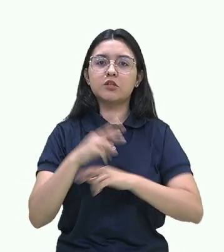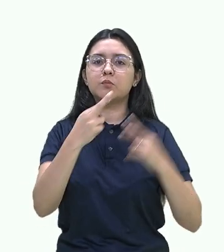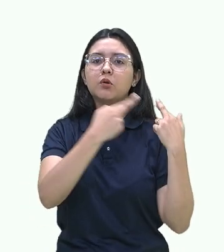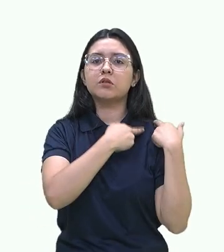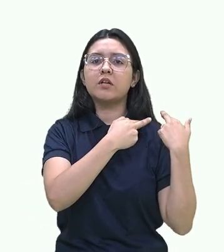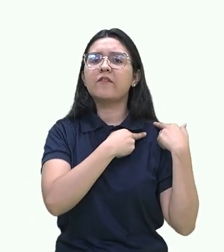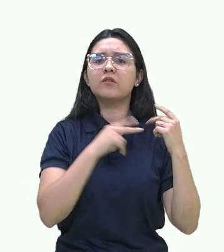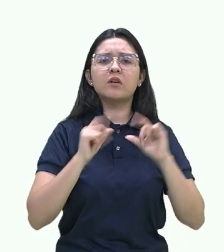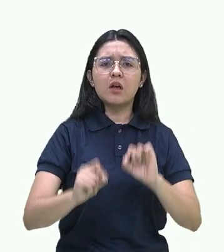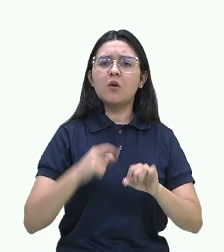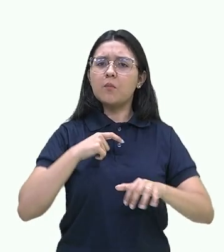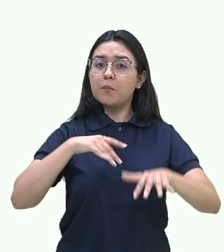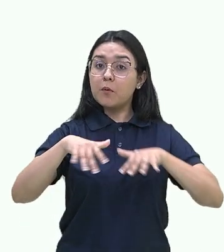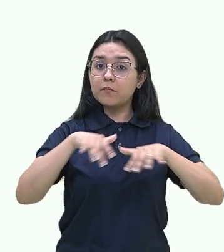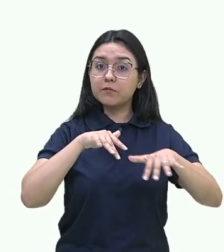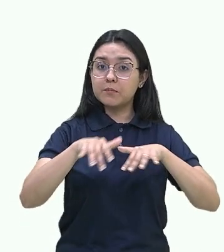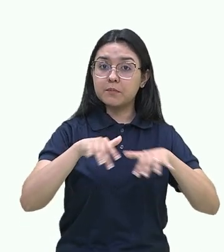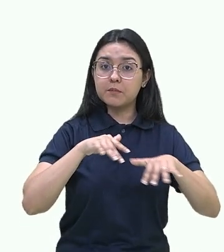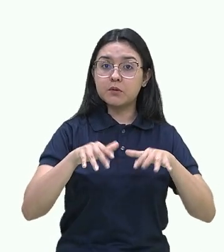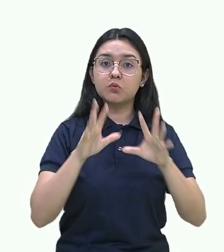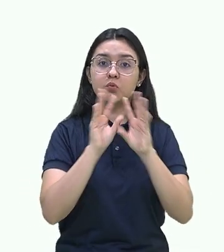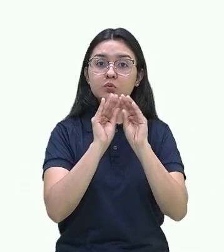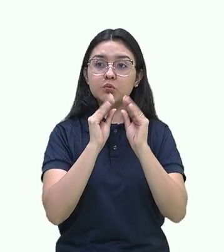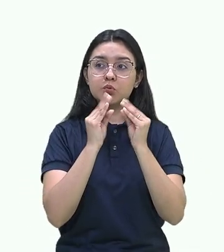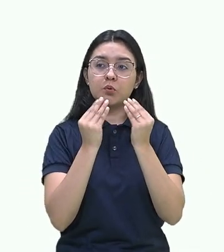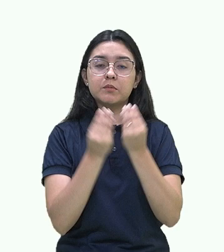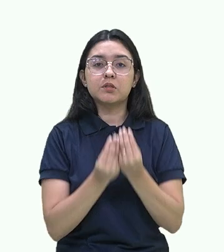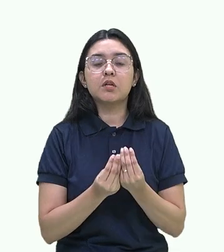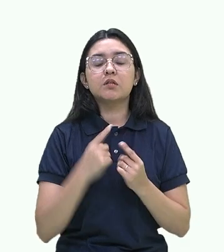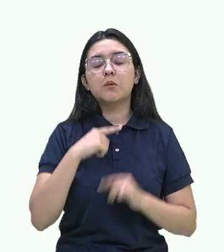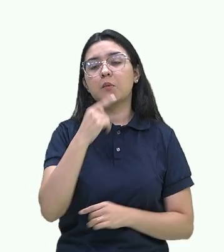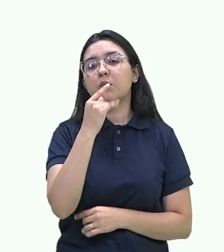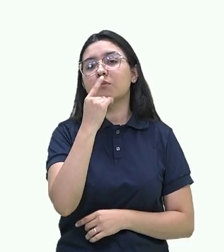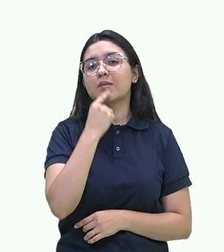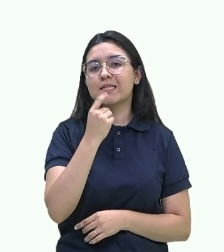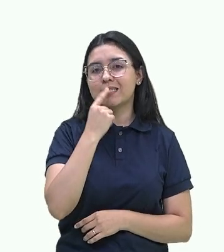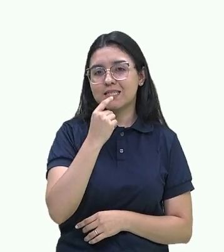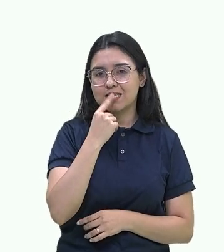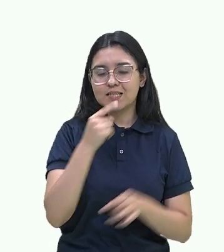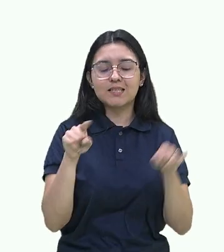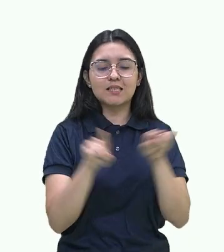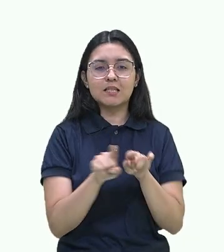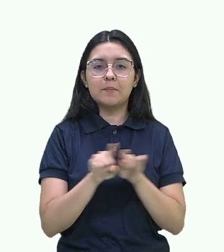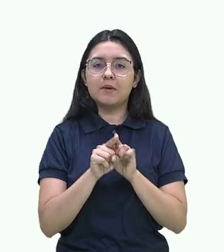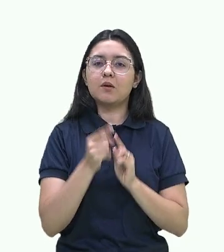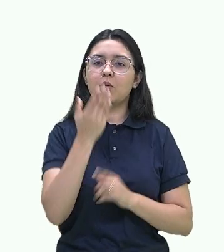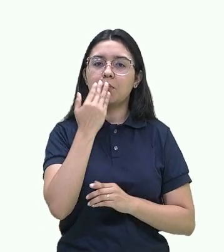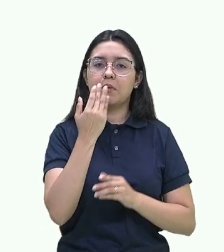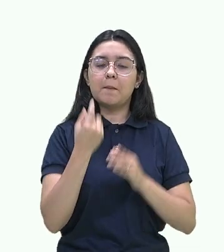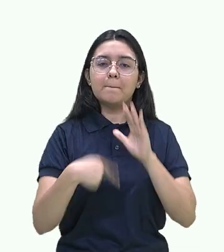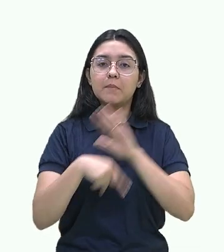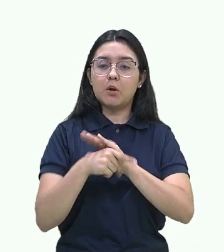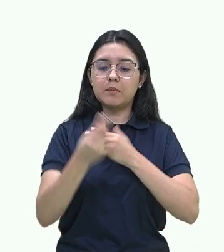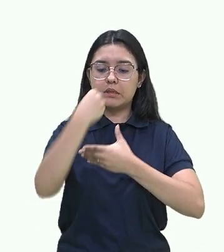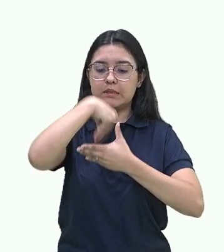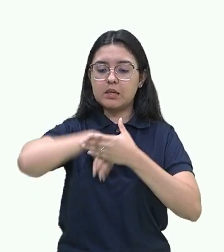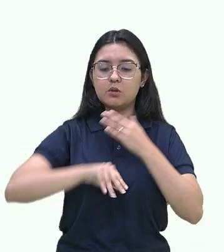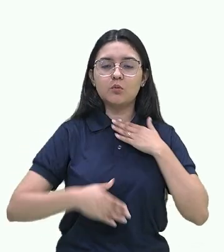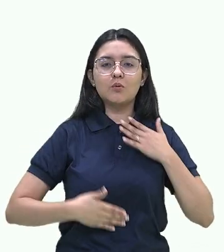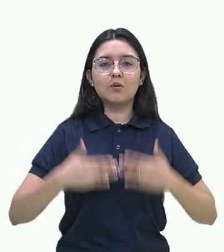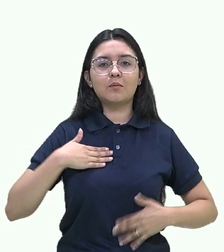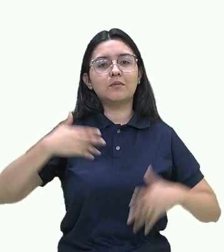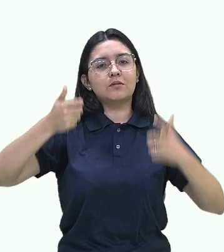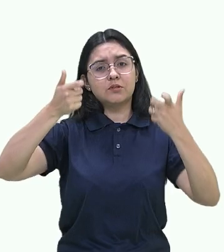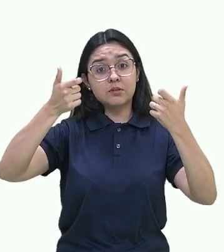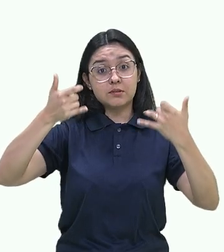pelo movimento de substâncias como o sangue e alimentos dentro do corpo. E assim foi quando eu